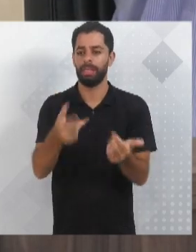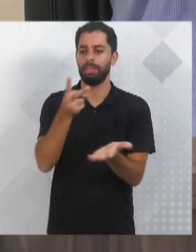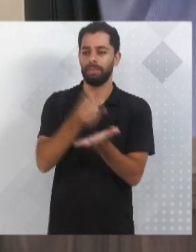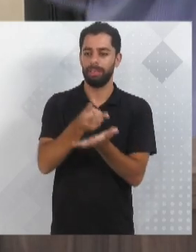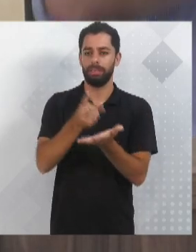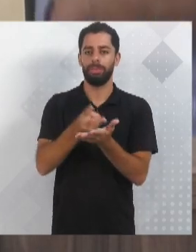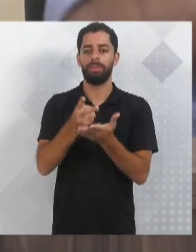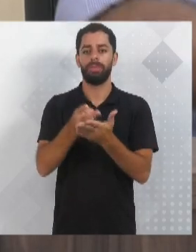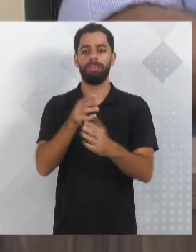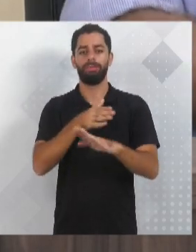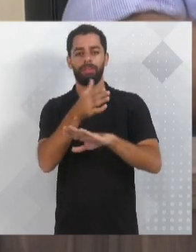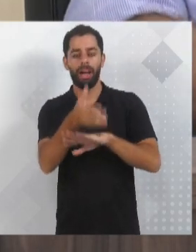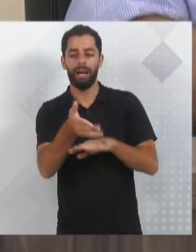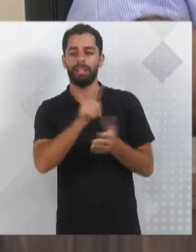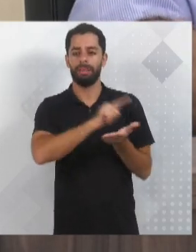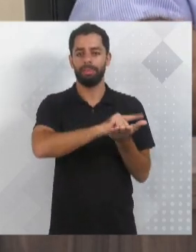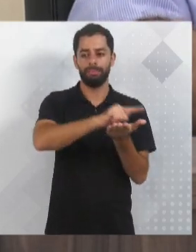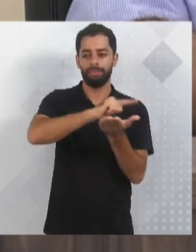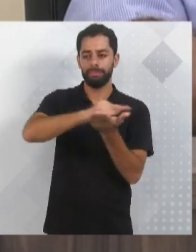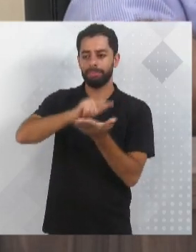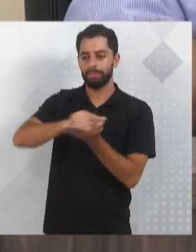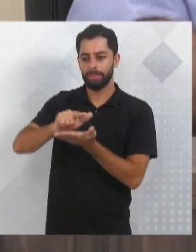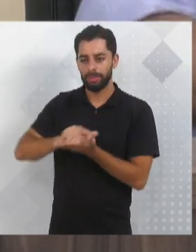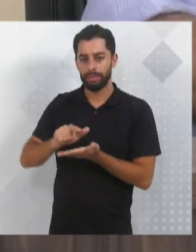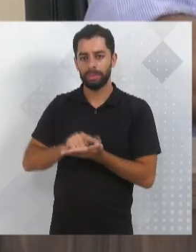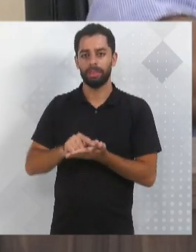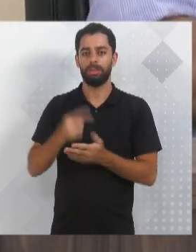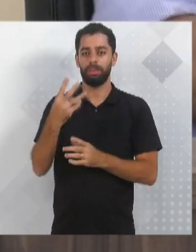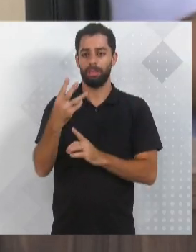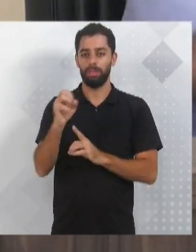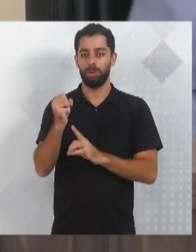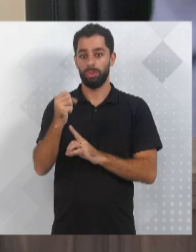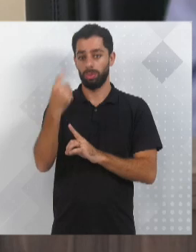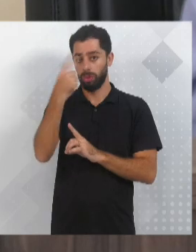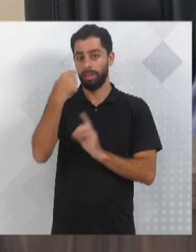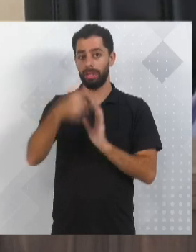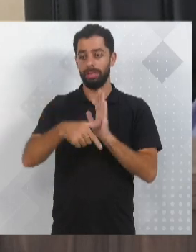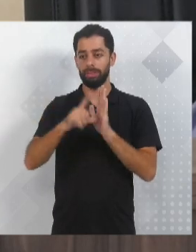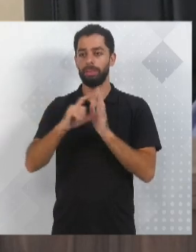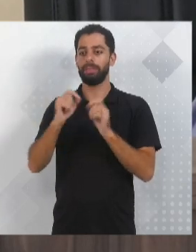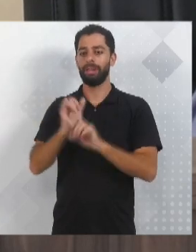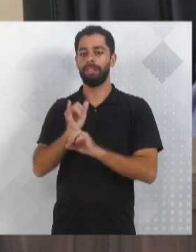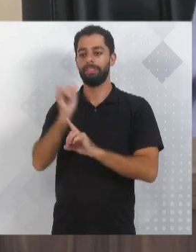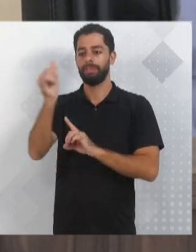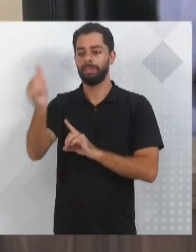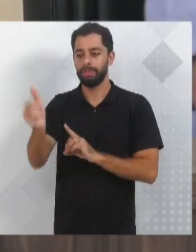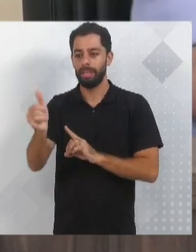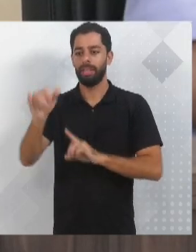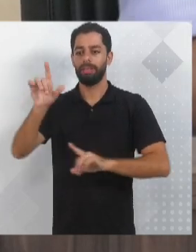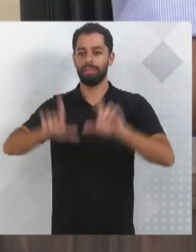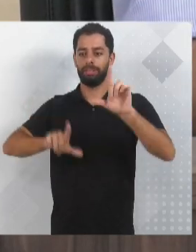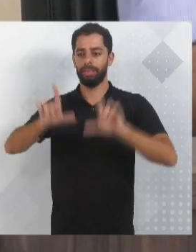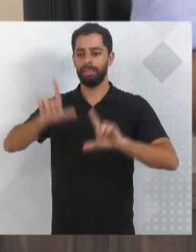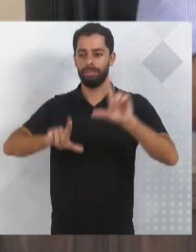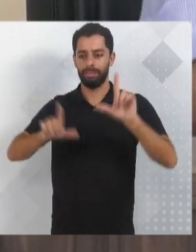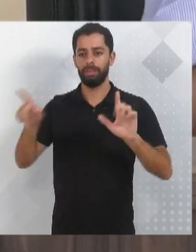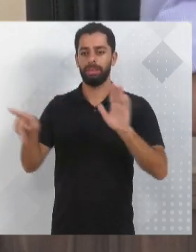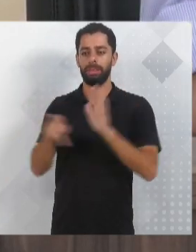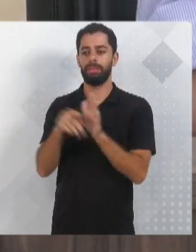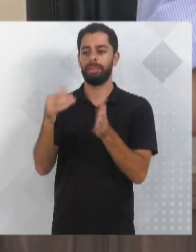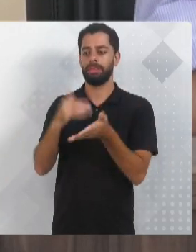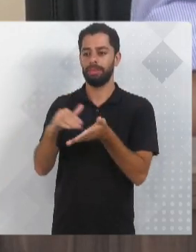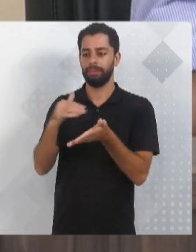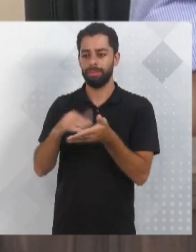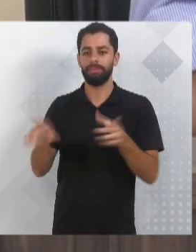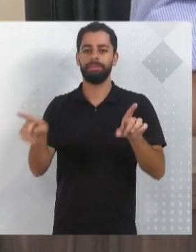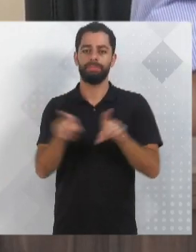vai fazer uma zeladoria, 48 horas antes nós temos que anunciar nos canais da secretaria